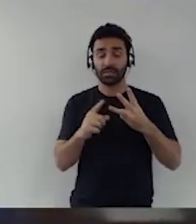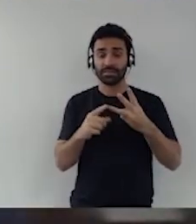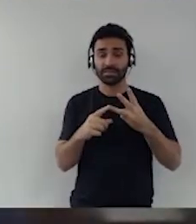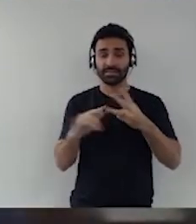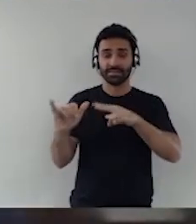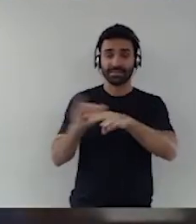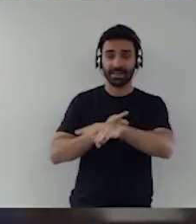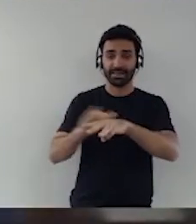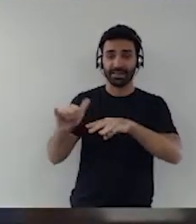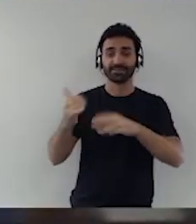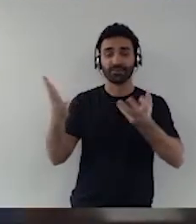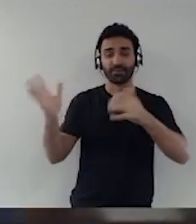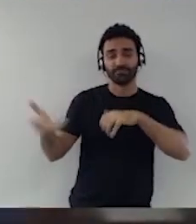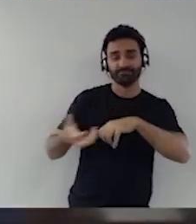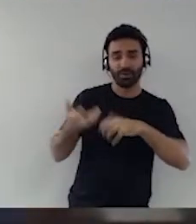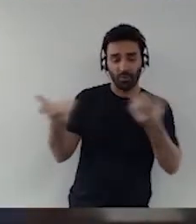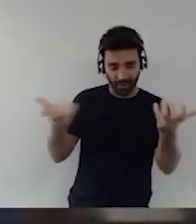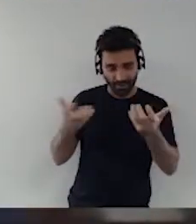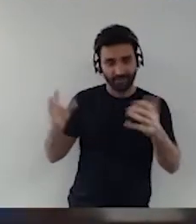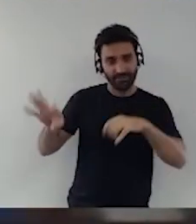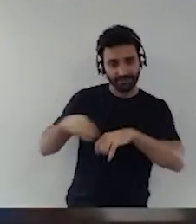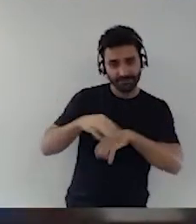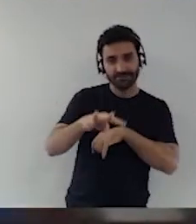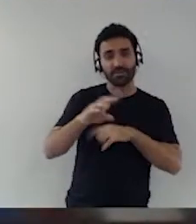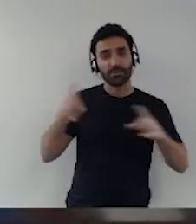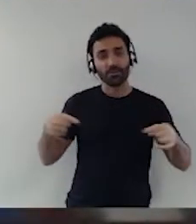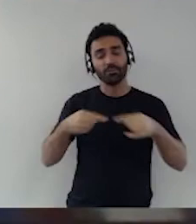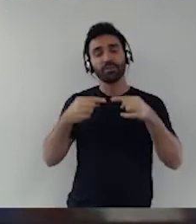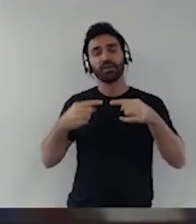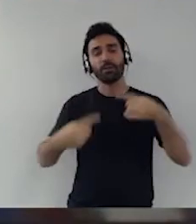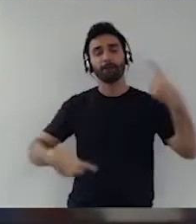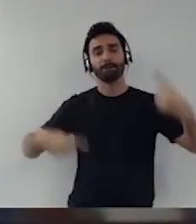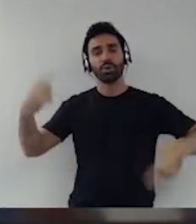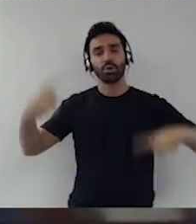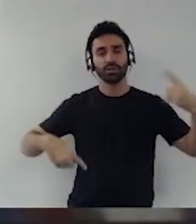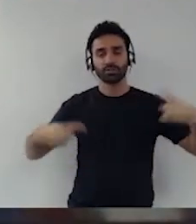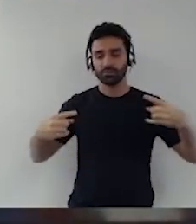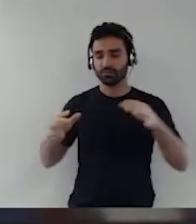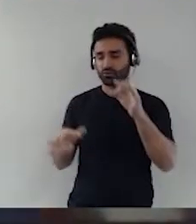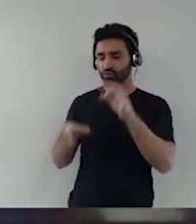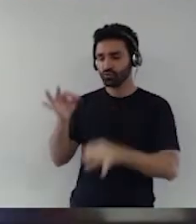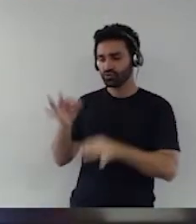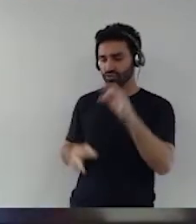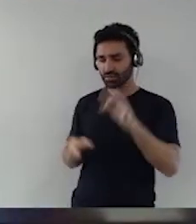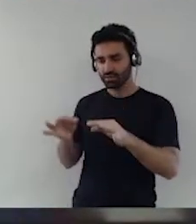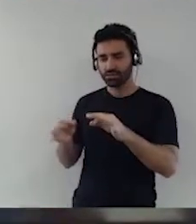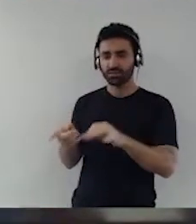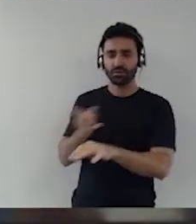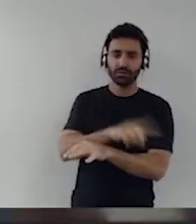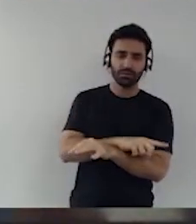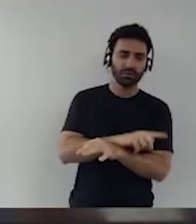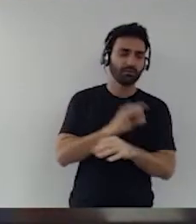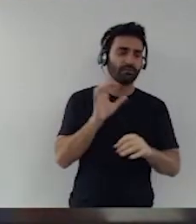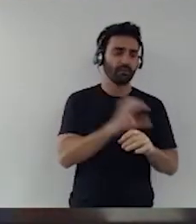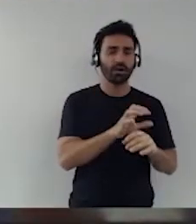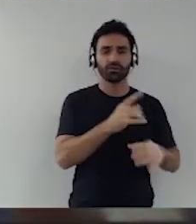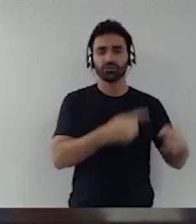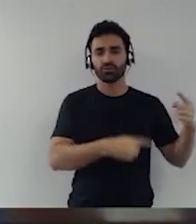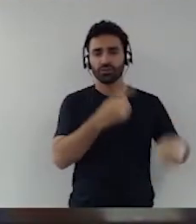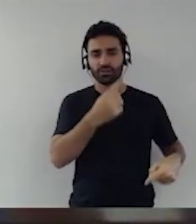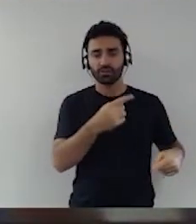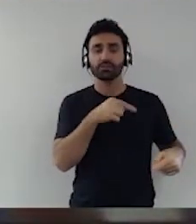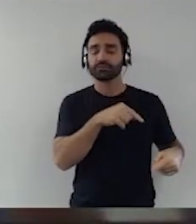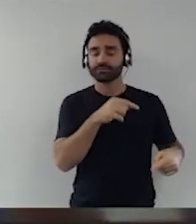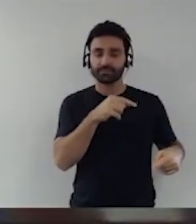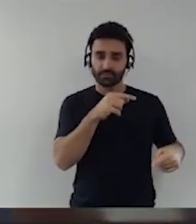eu quero dividir, no que diz respeito a essa politização do jurídico e a judicialização do